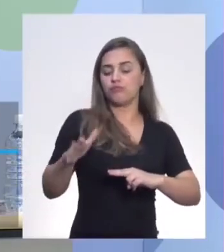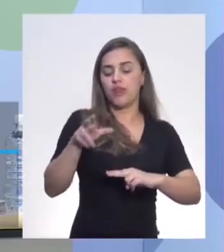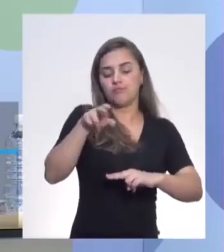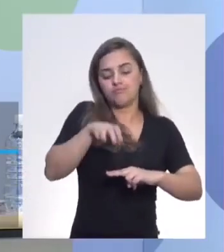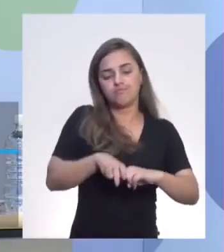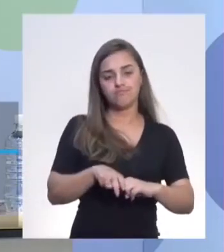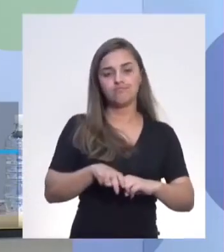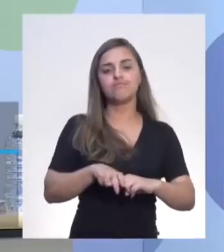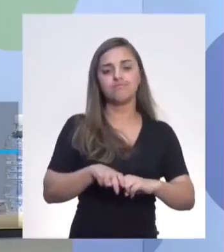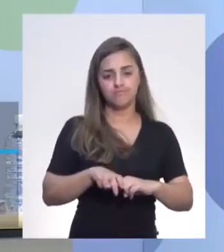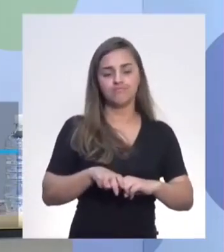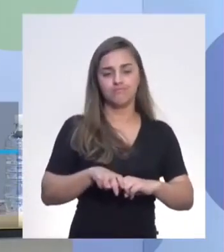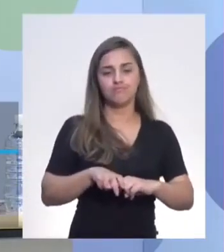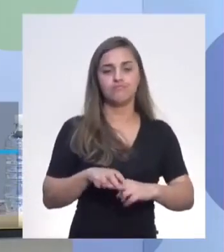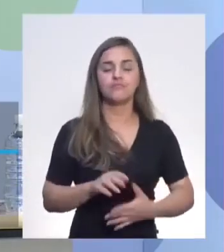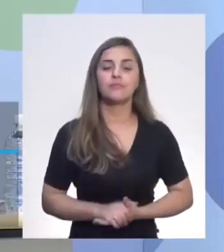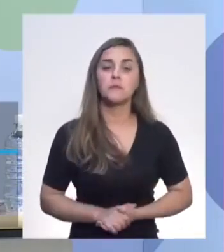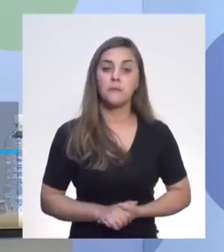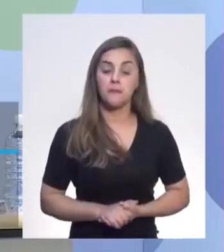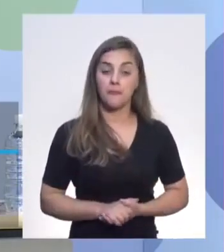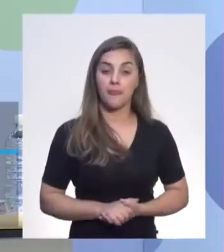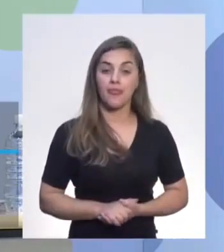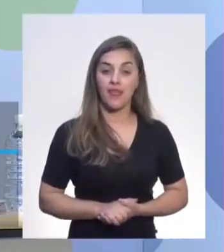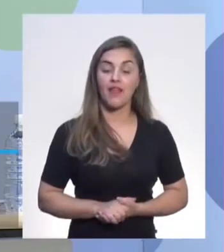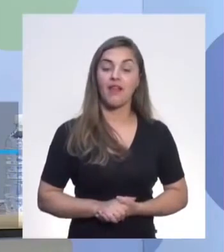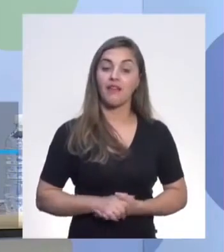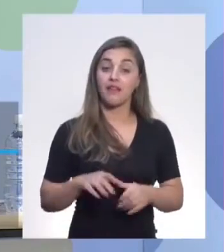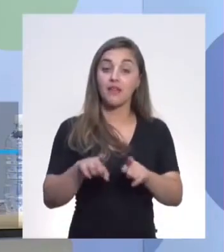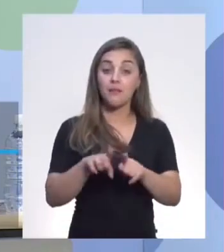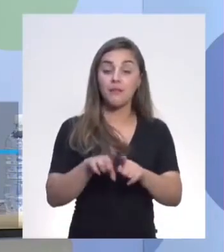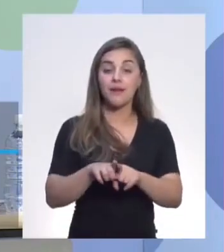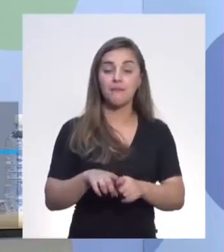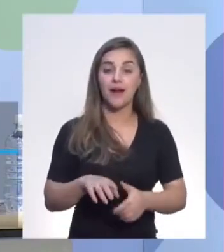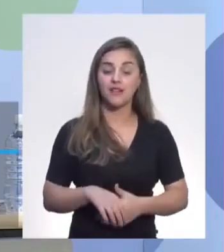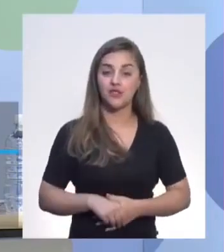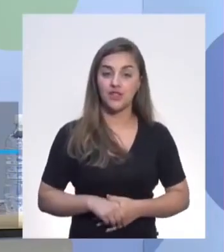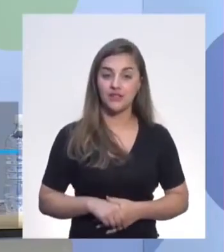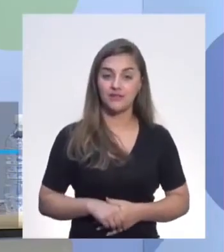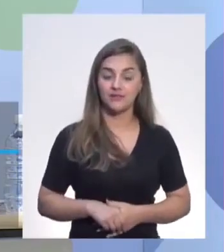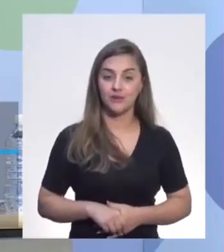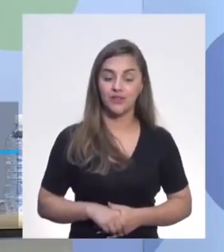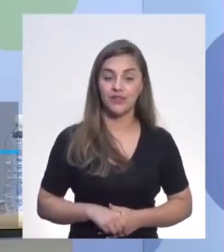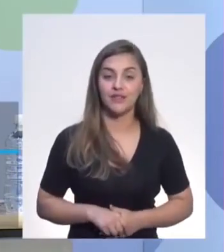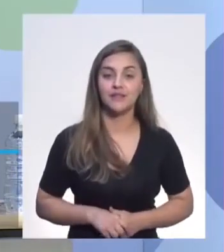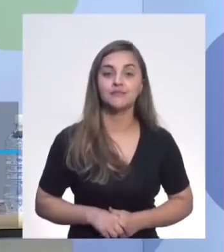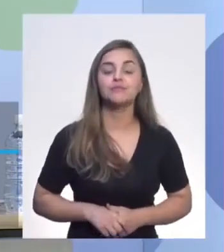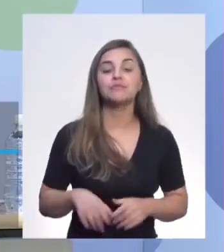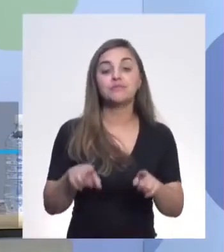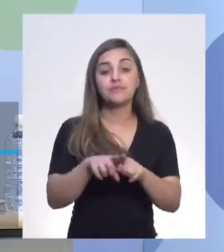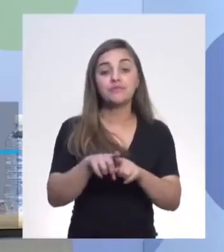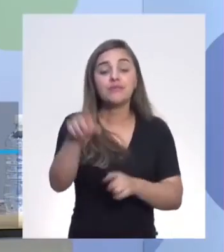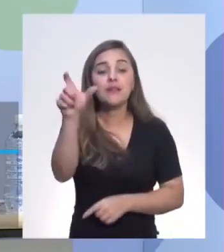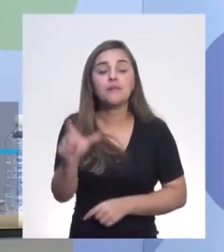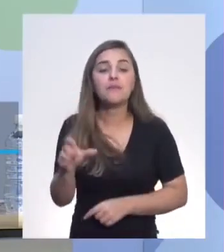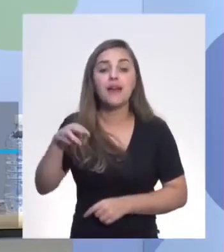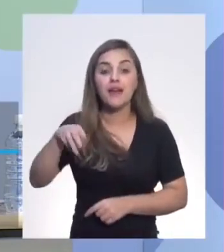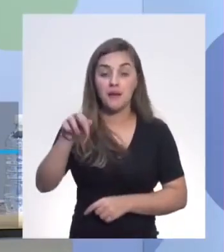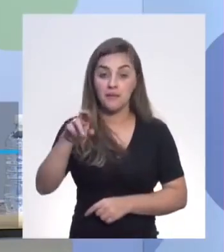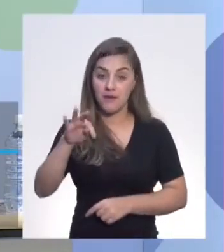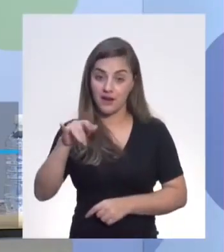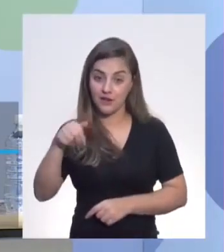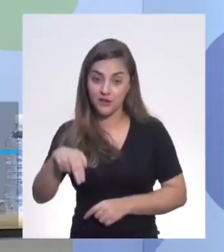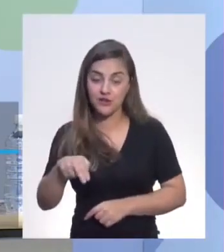também, foi um grande ativista dos direitos civis da população negra, né, contra todas essas formas